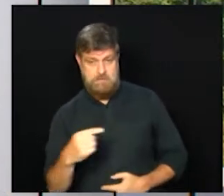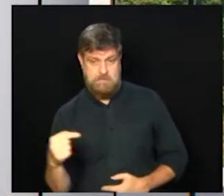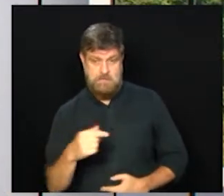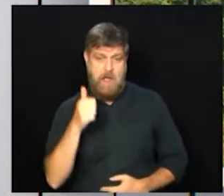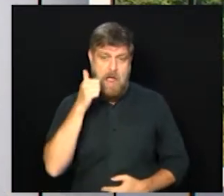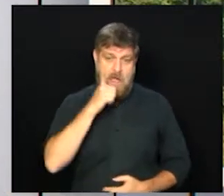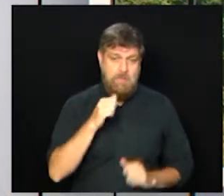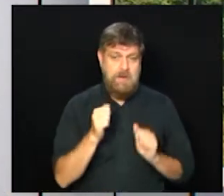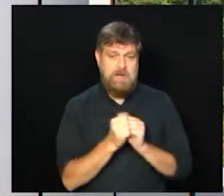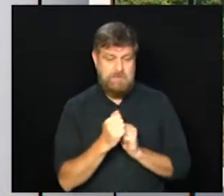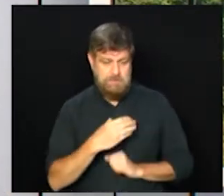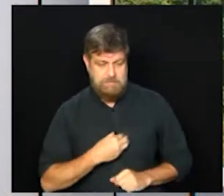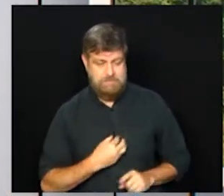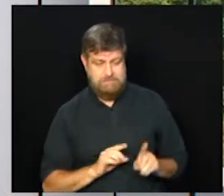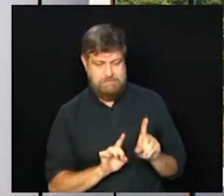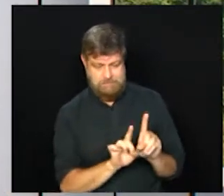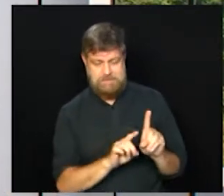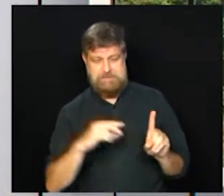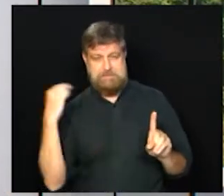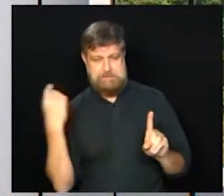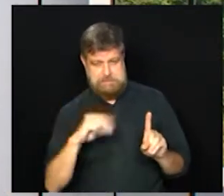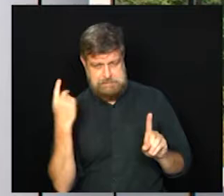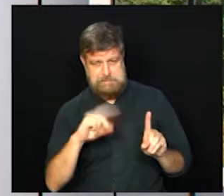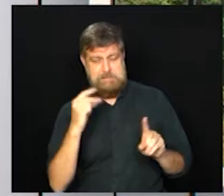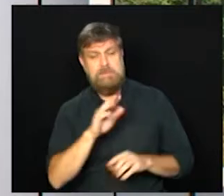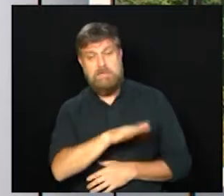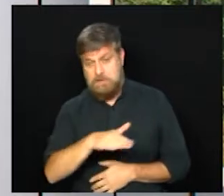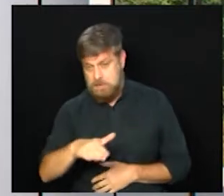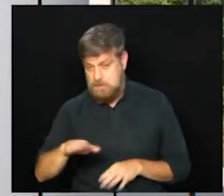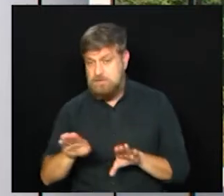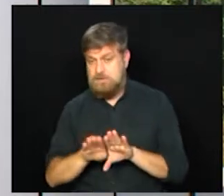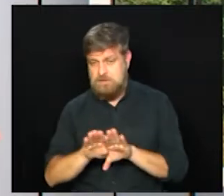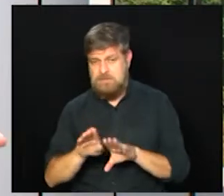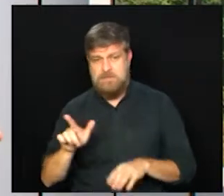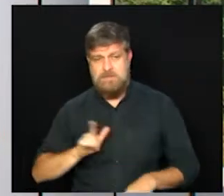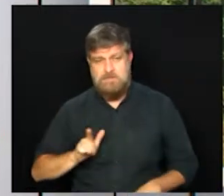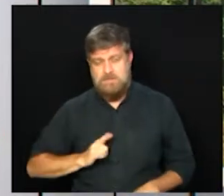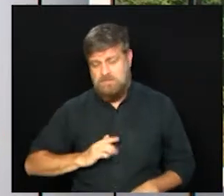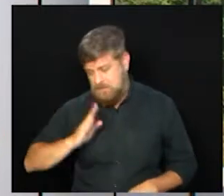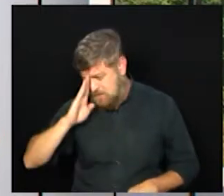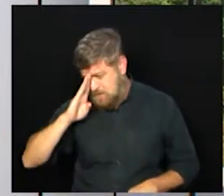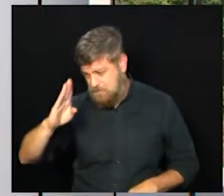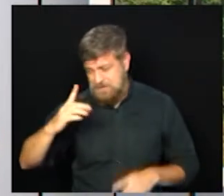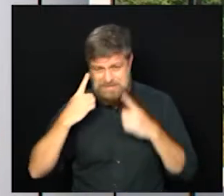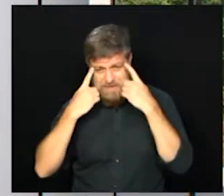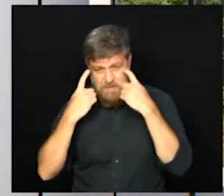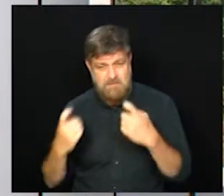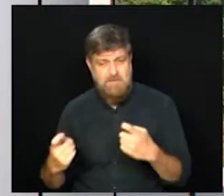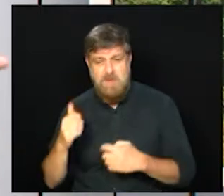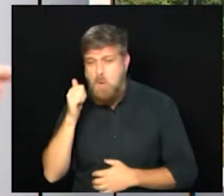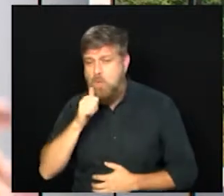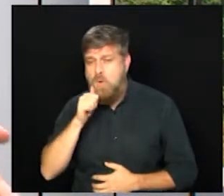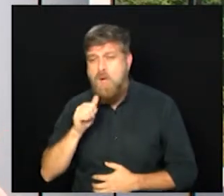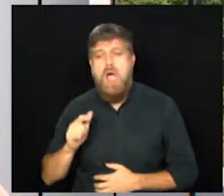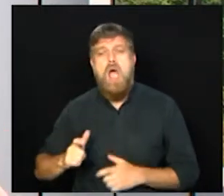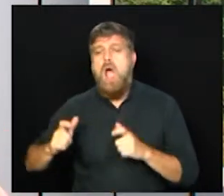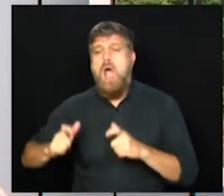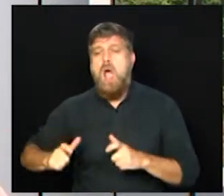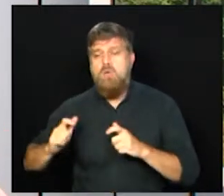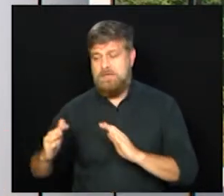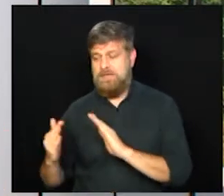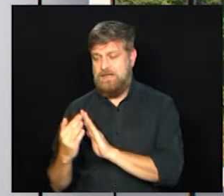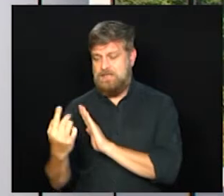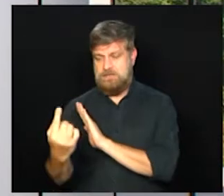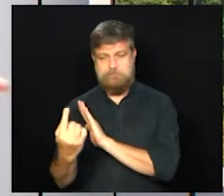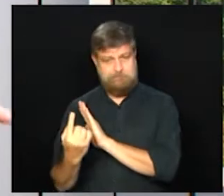também é acompanhada da violência contra as crianças. Os maiores casos de violência contra mulheres estão dentro de